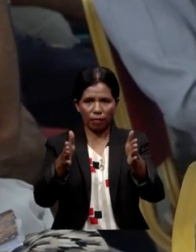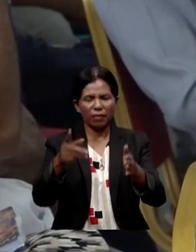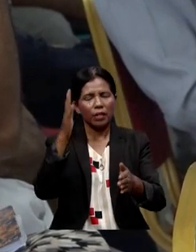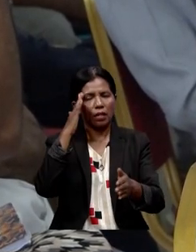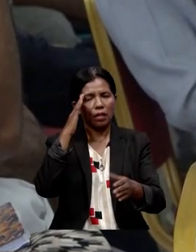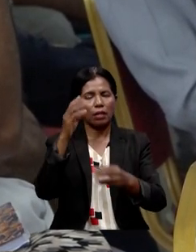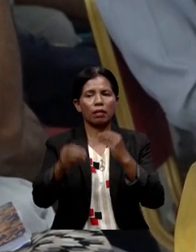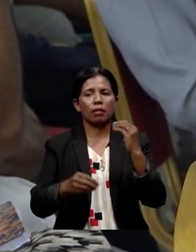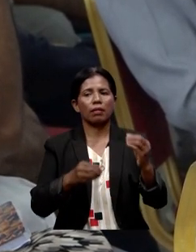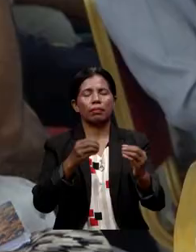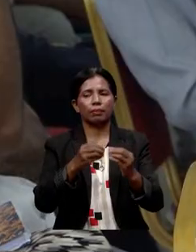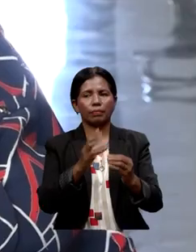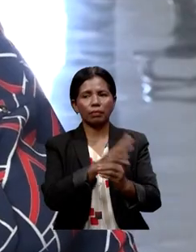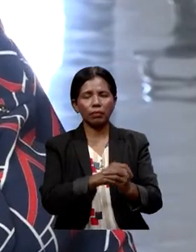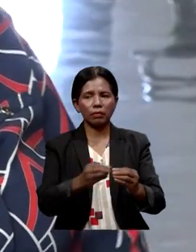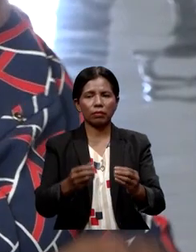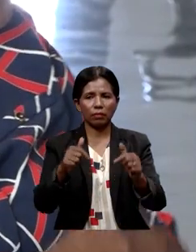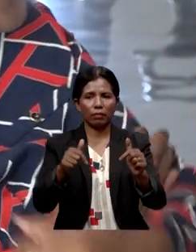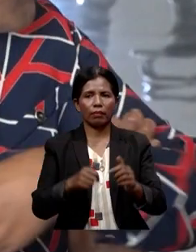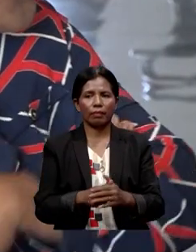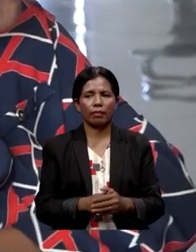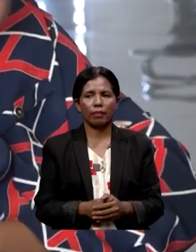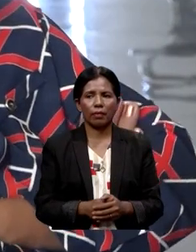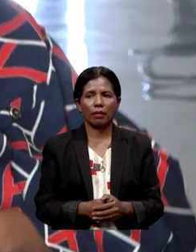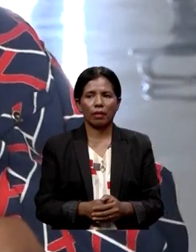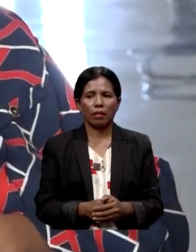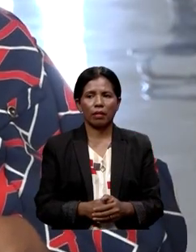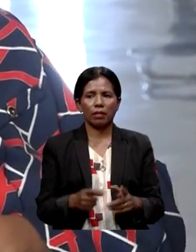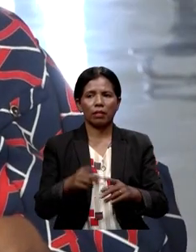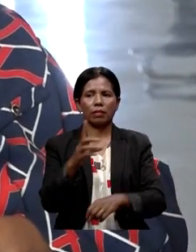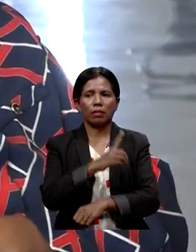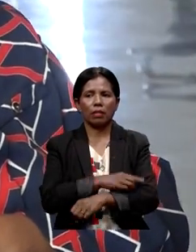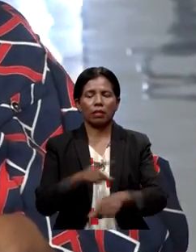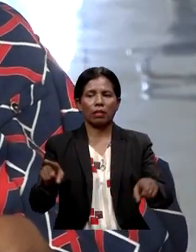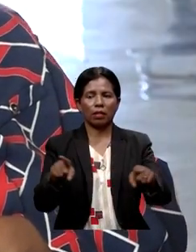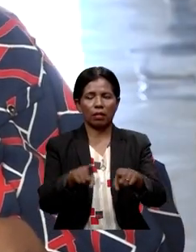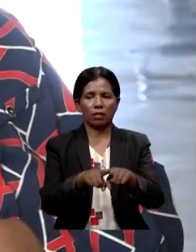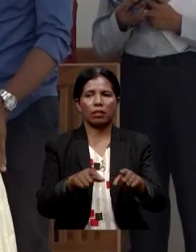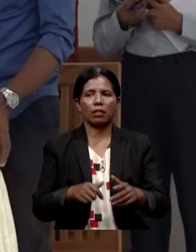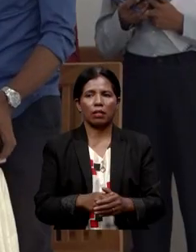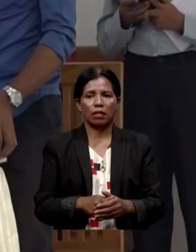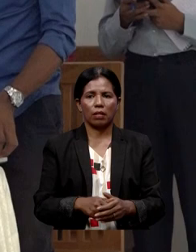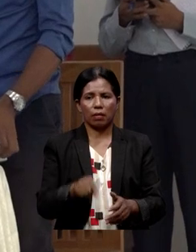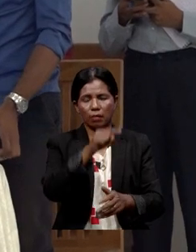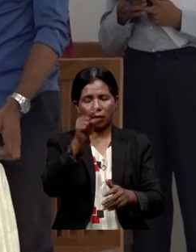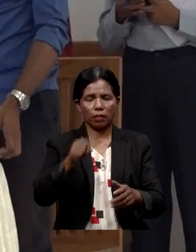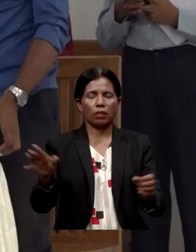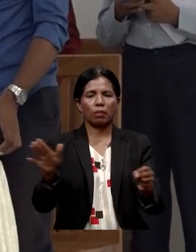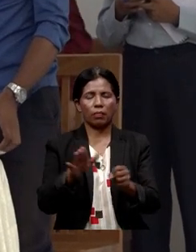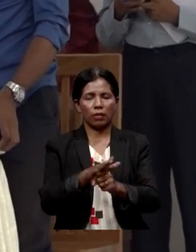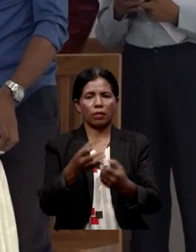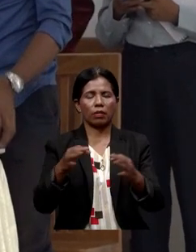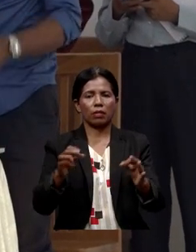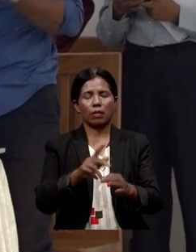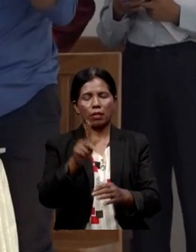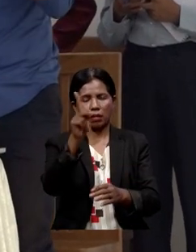tá situação ainda né, mas que hoy en día esa pregunta completa una pescador